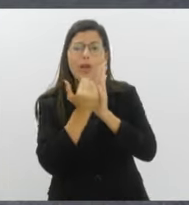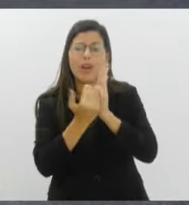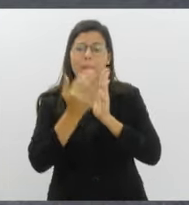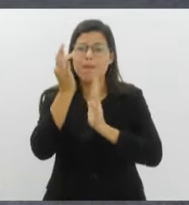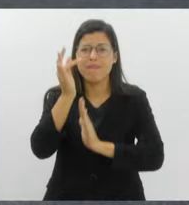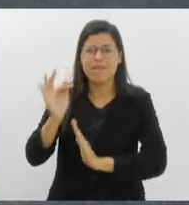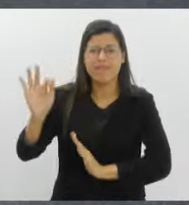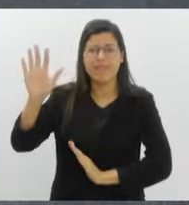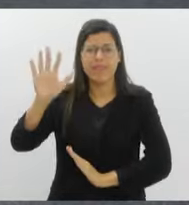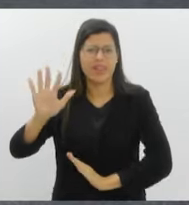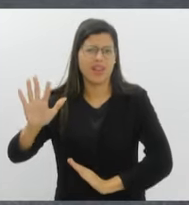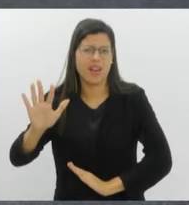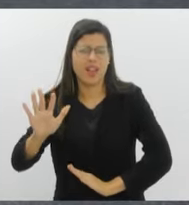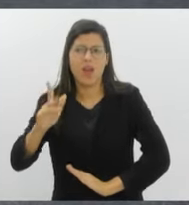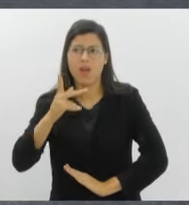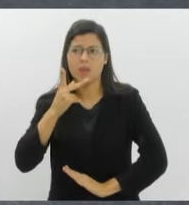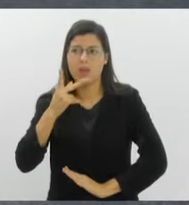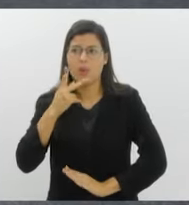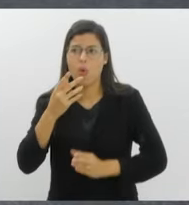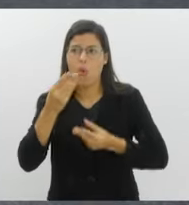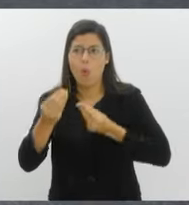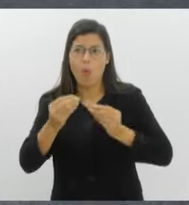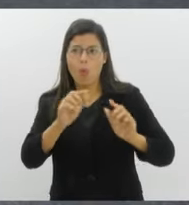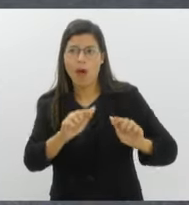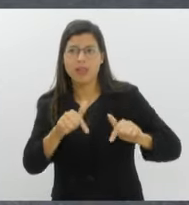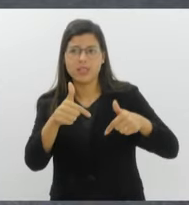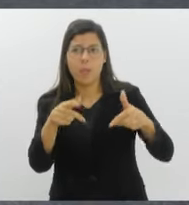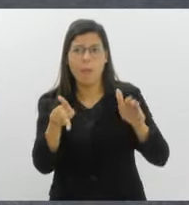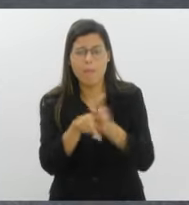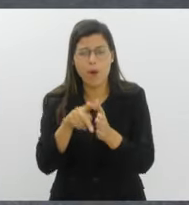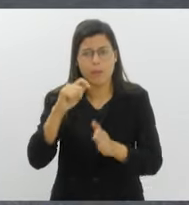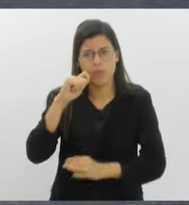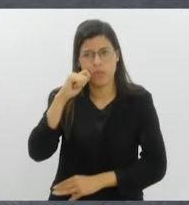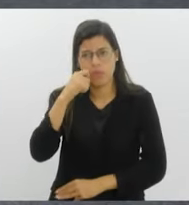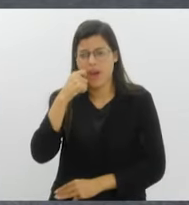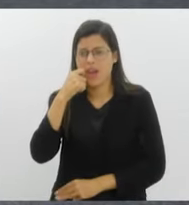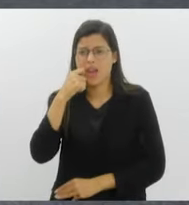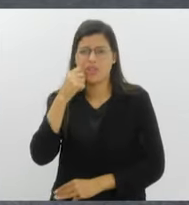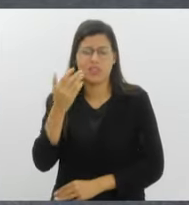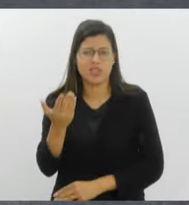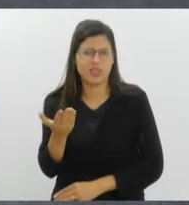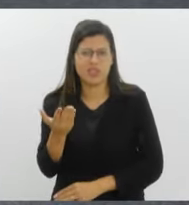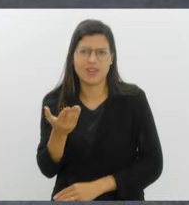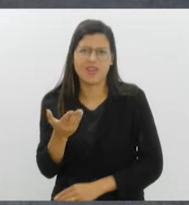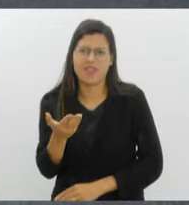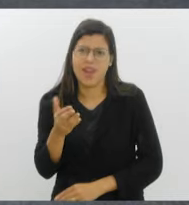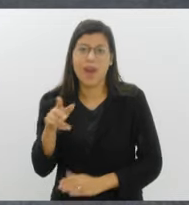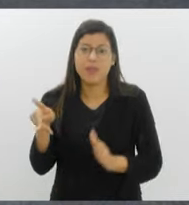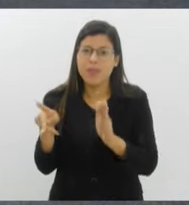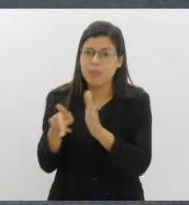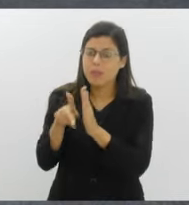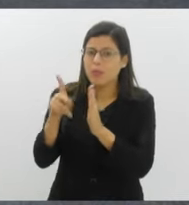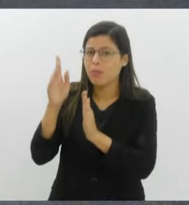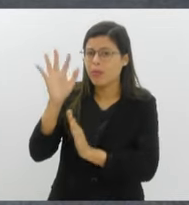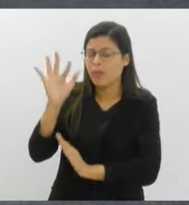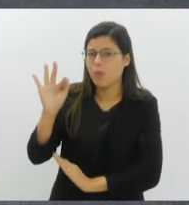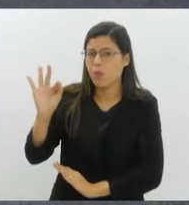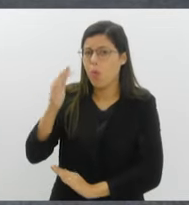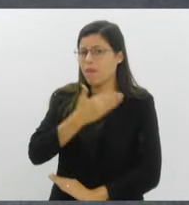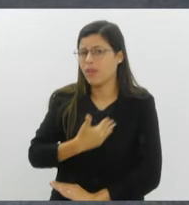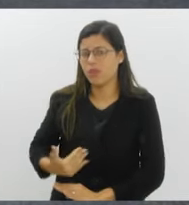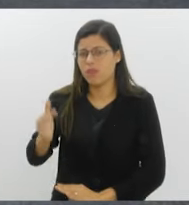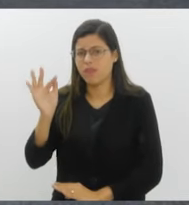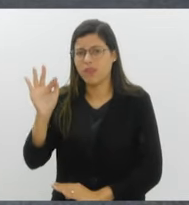grande feito do prefeito Eduardo Paes, e não é um programa federal. E disse que fez a saúde da família, ampliou a